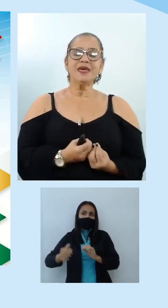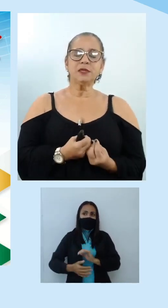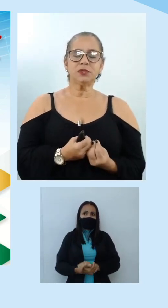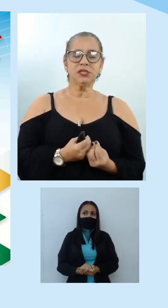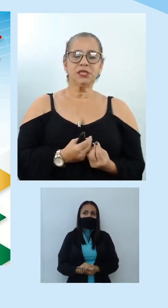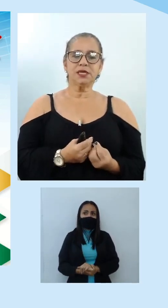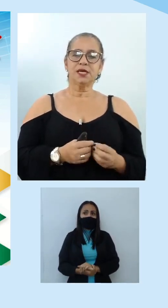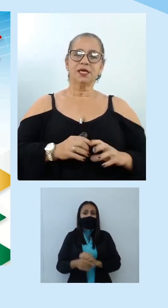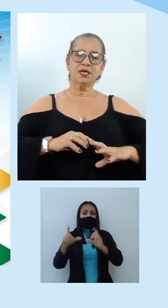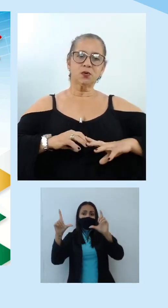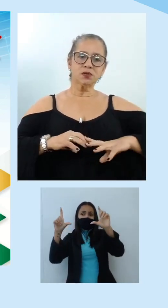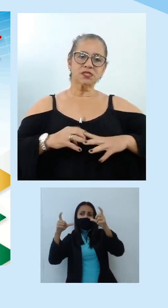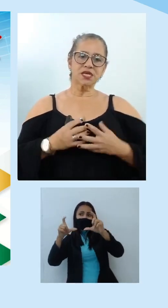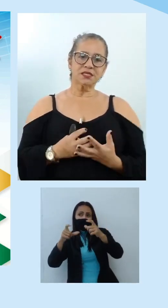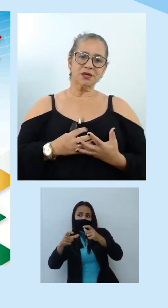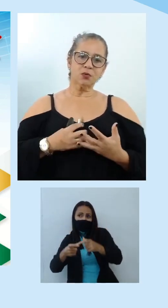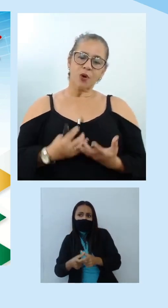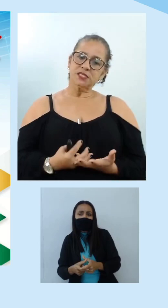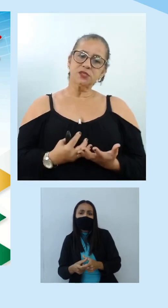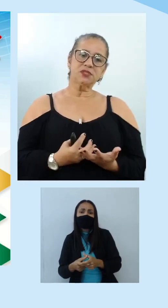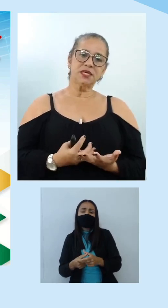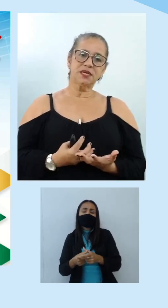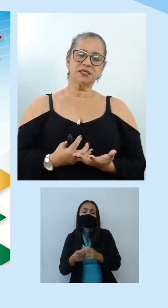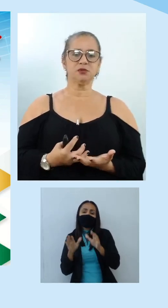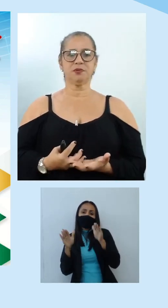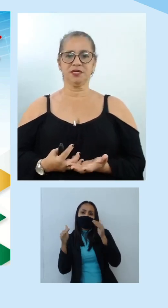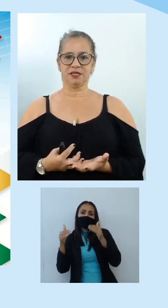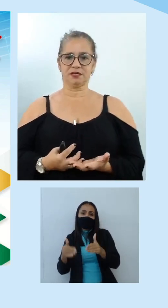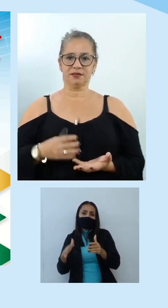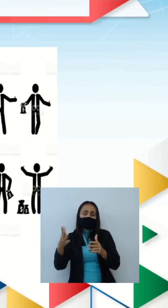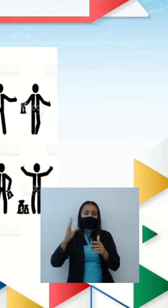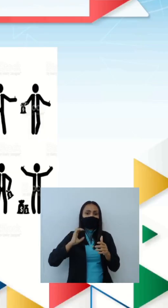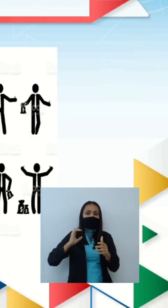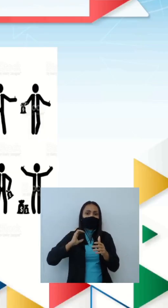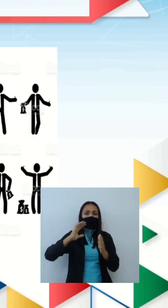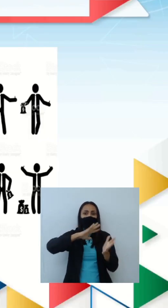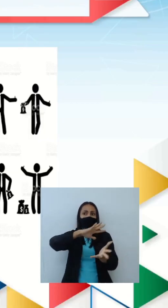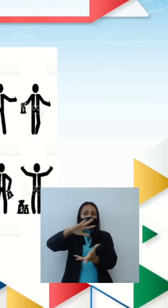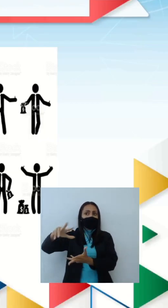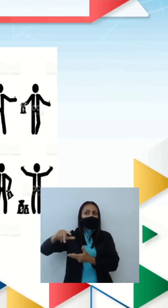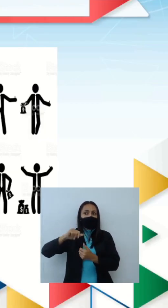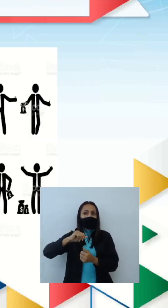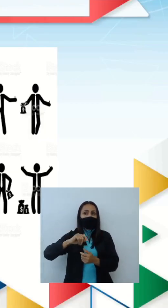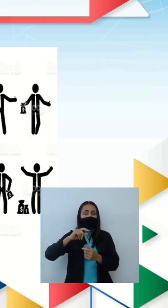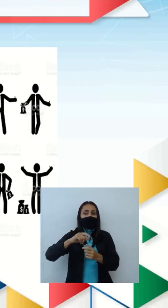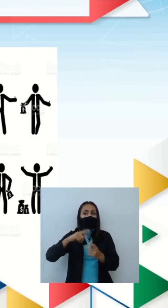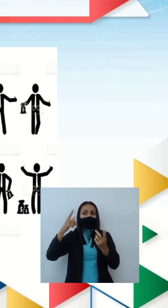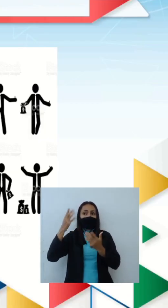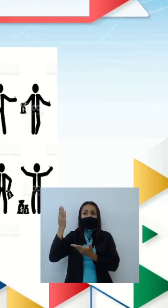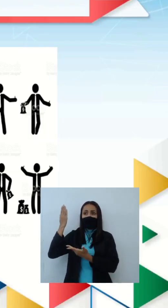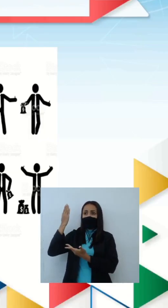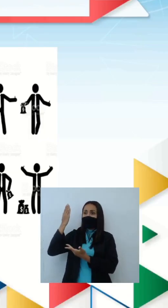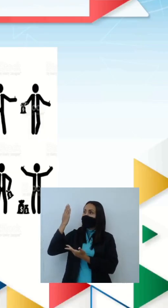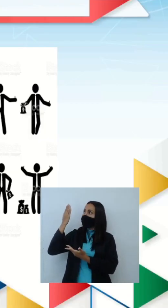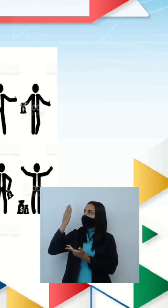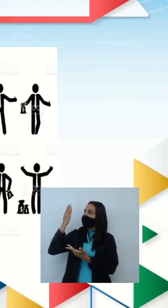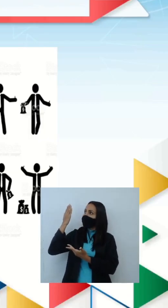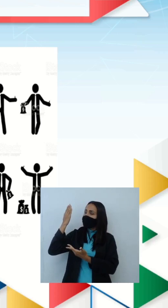uma minoria que concentra quase toda a riqueza do planeta. Aí eu coloquei esses bonequinhos aí, brincando com